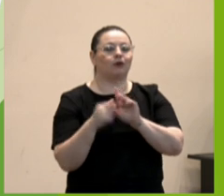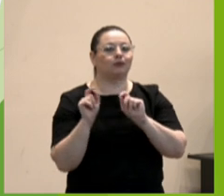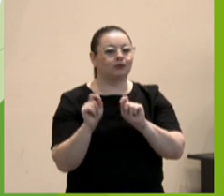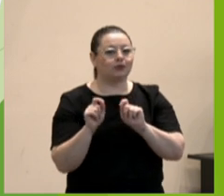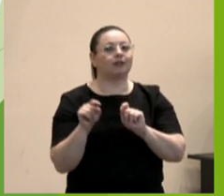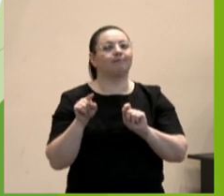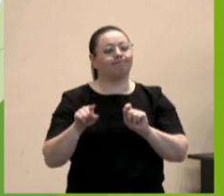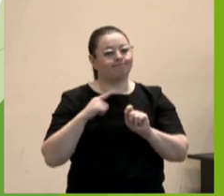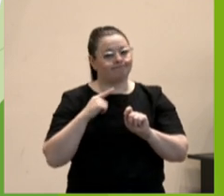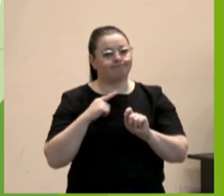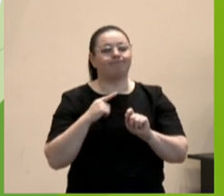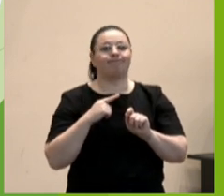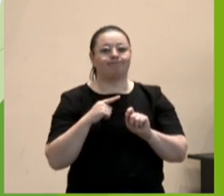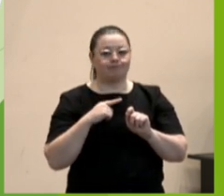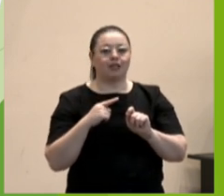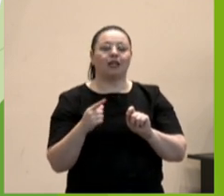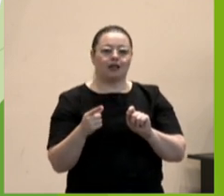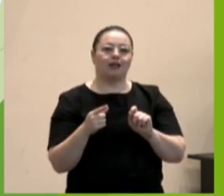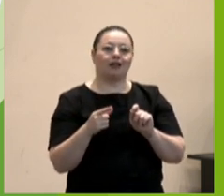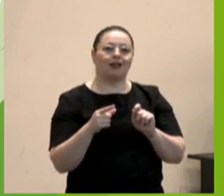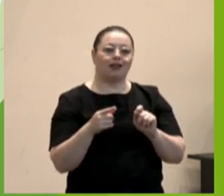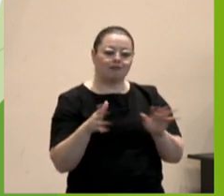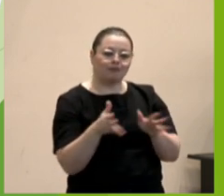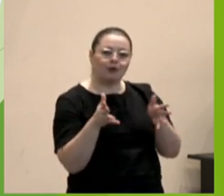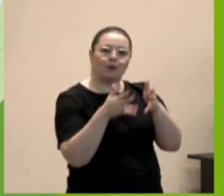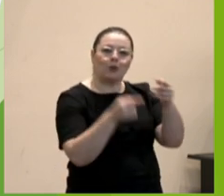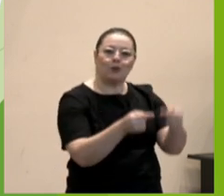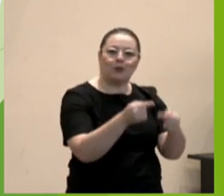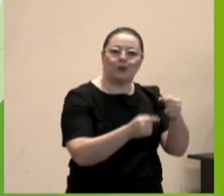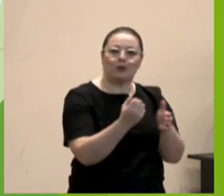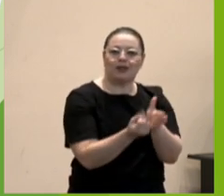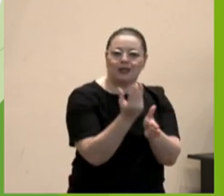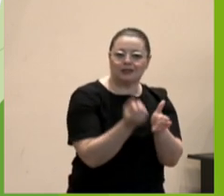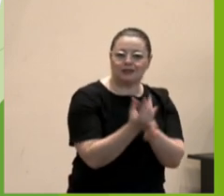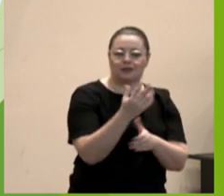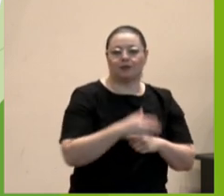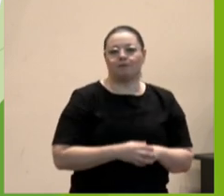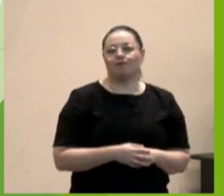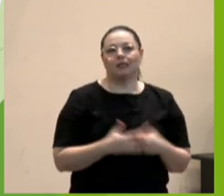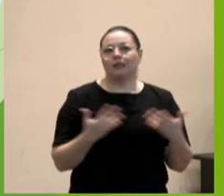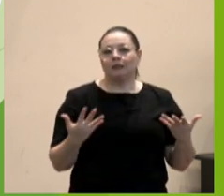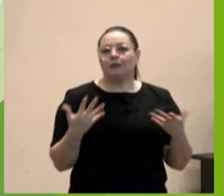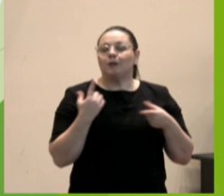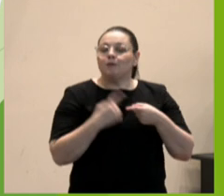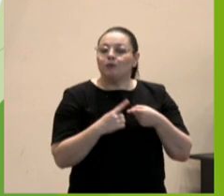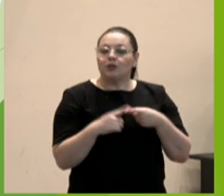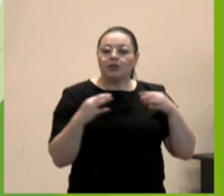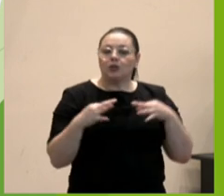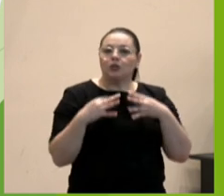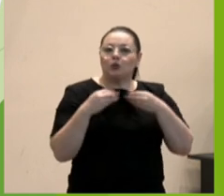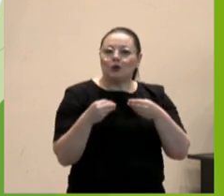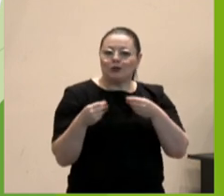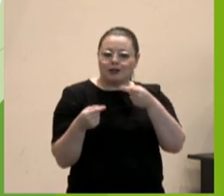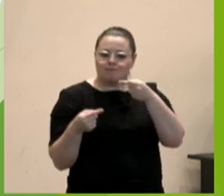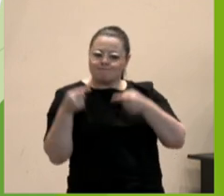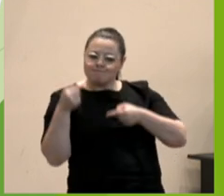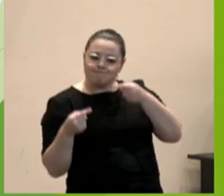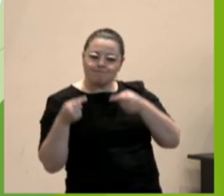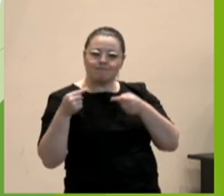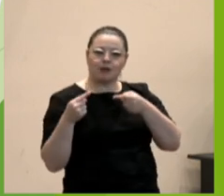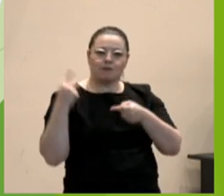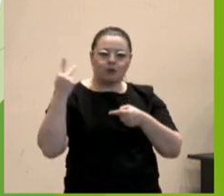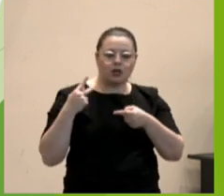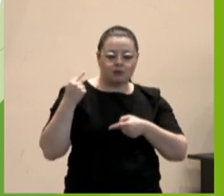de políticas. Como eu estava dizendo, toda ação política, ela induz